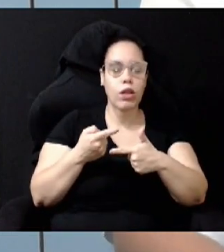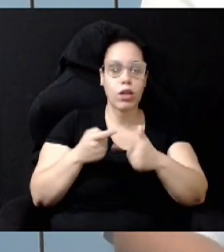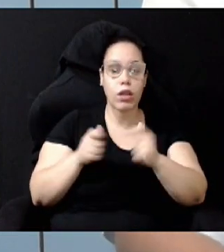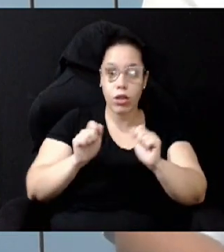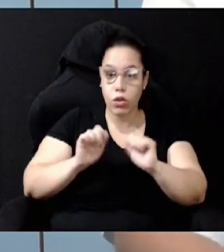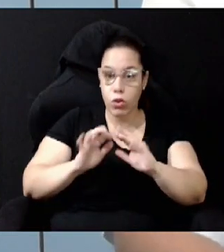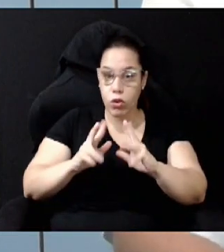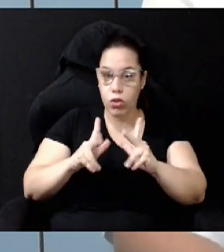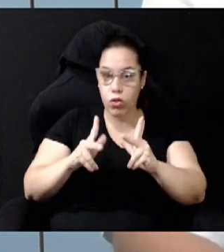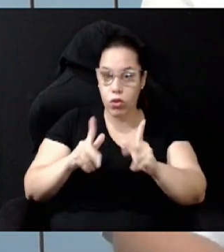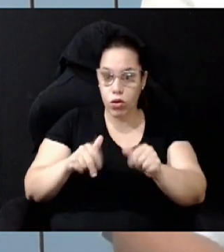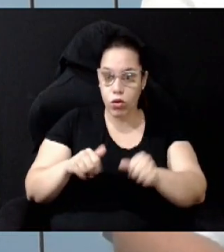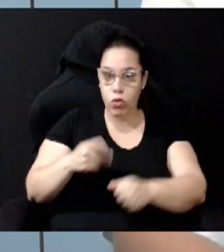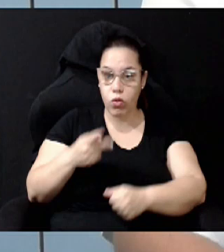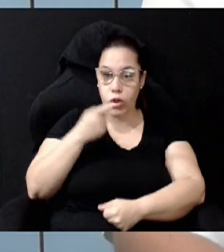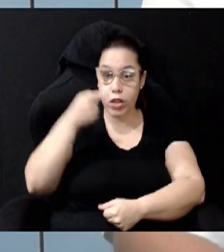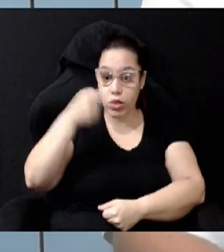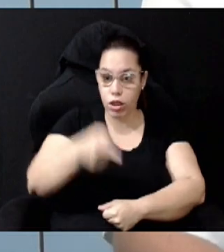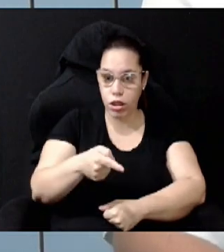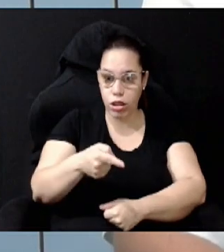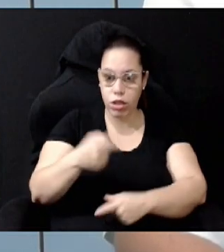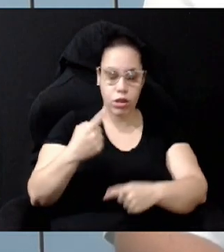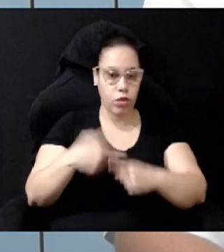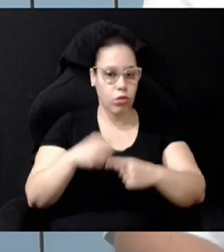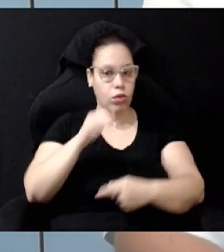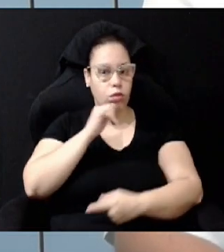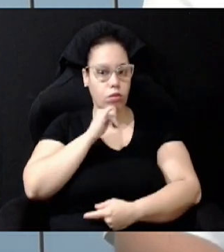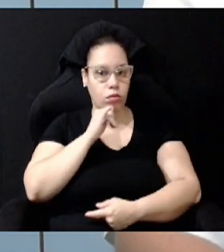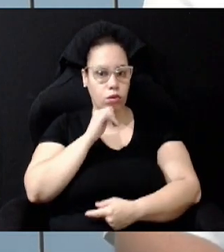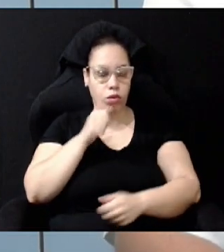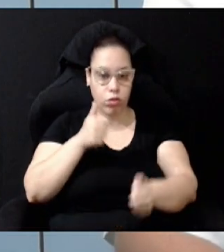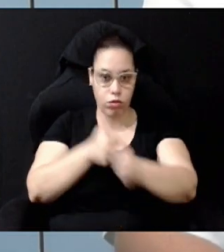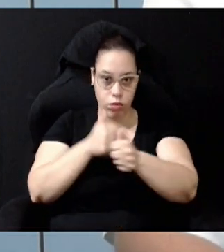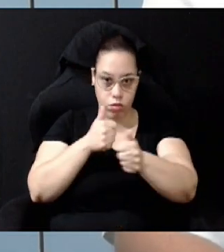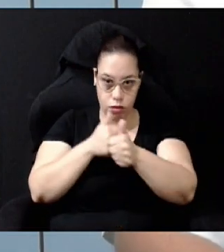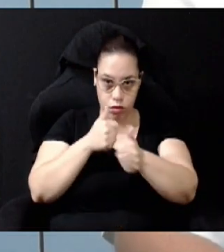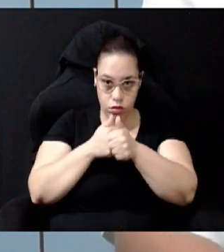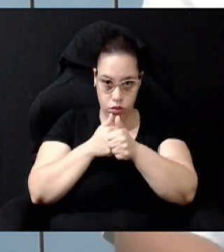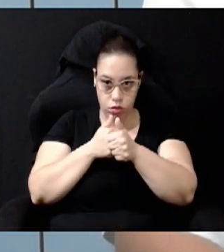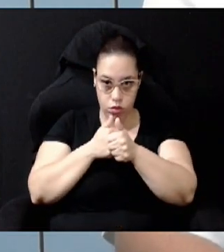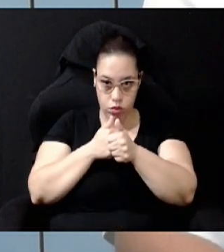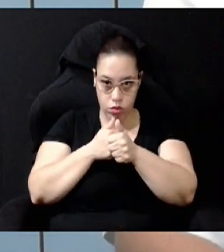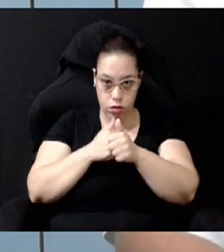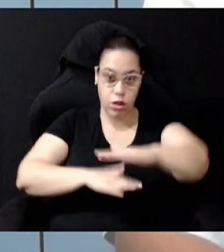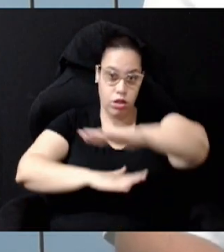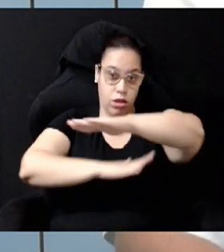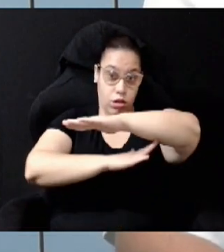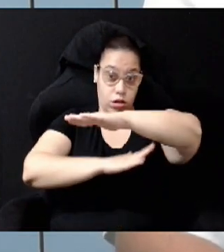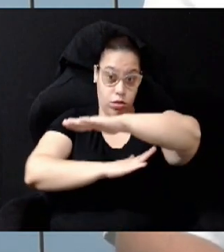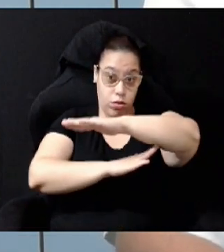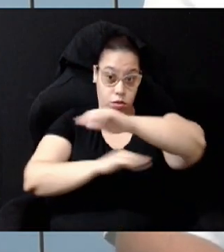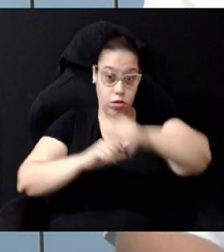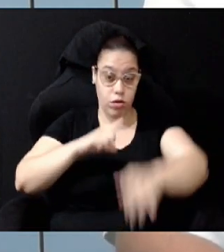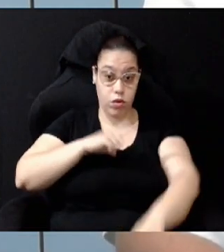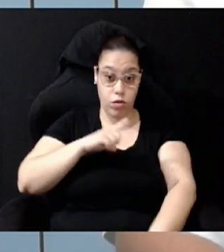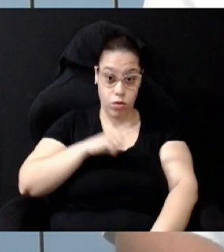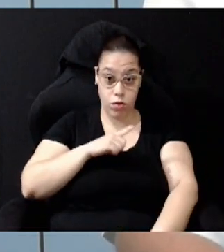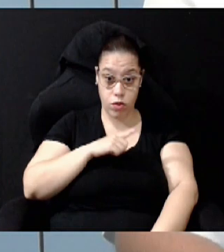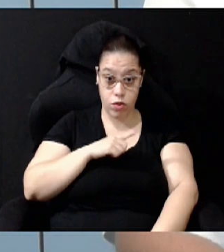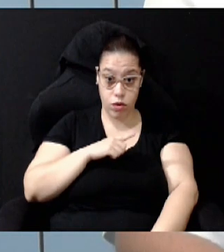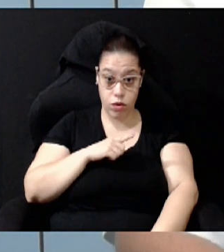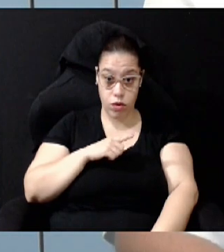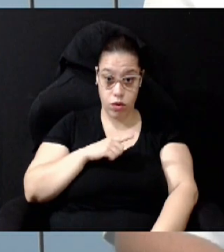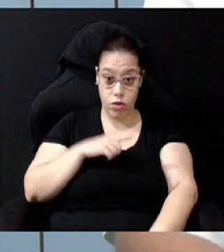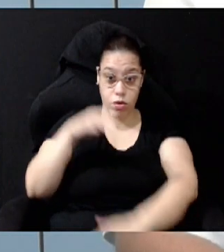dito aqui. Porque, por exemplo, aqui próximo da Câmara, nós tivemos uma situação, uma praça